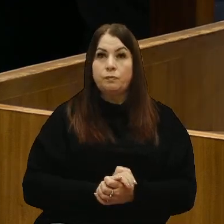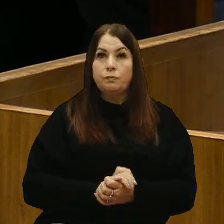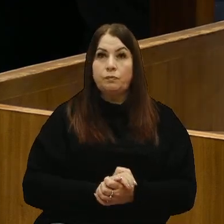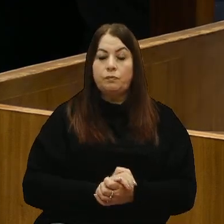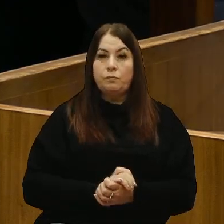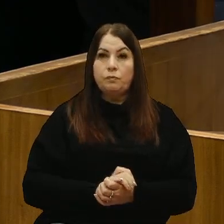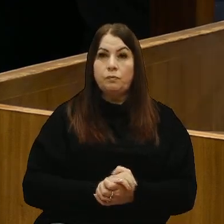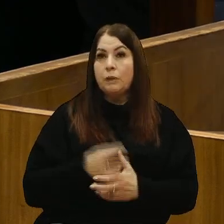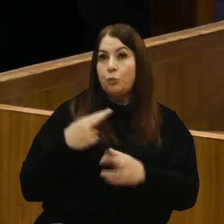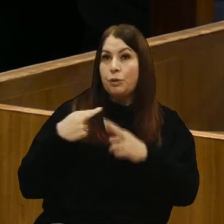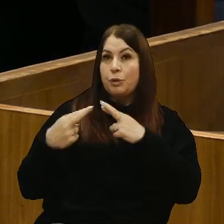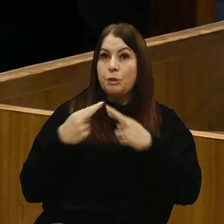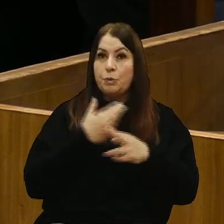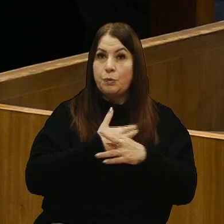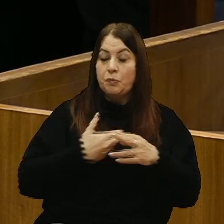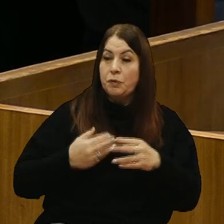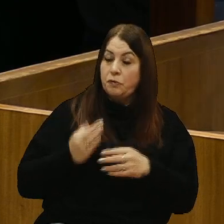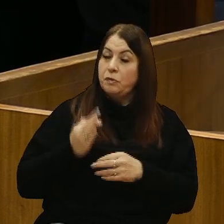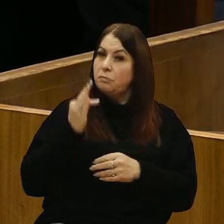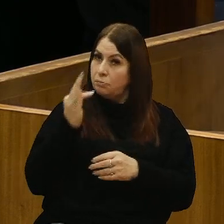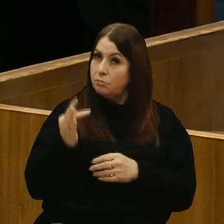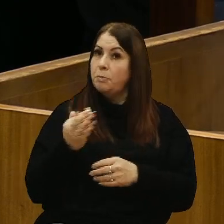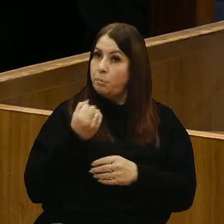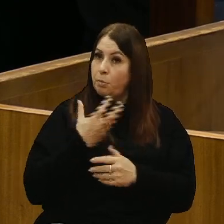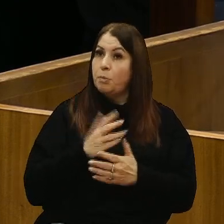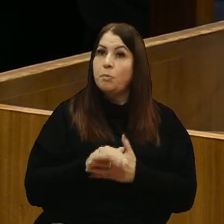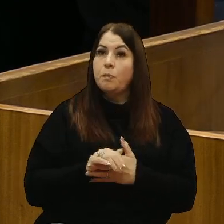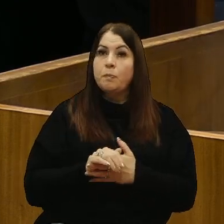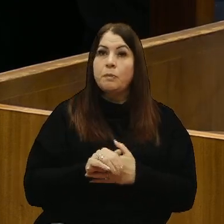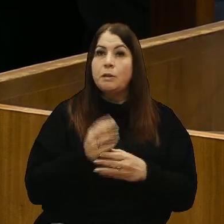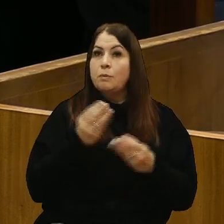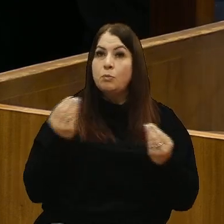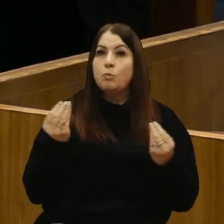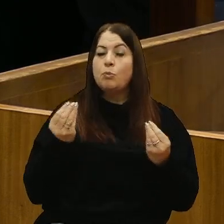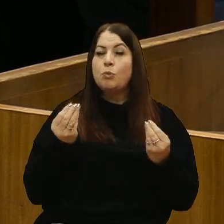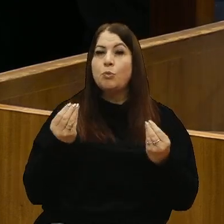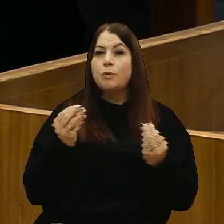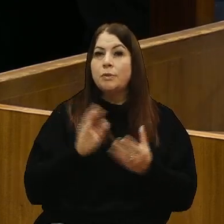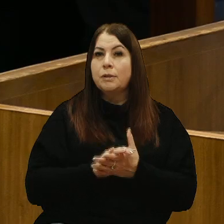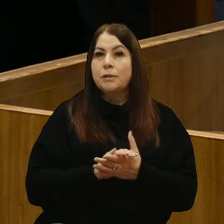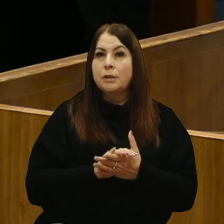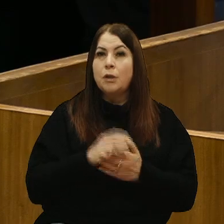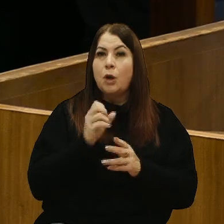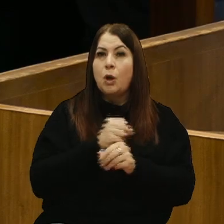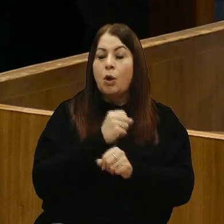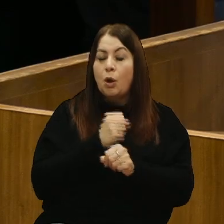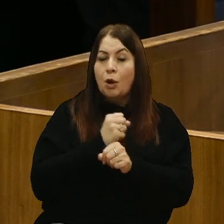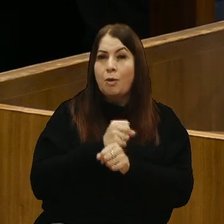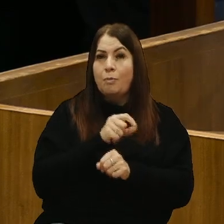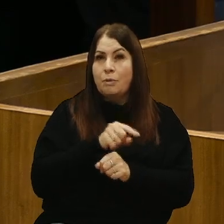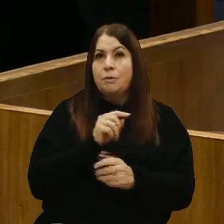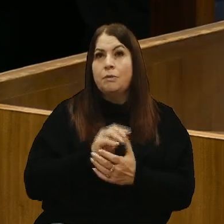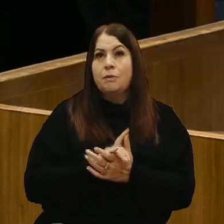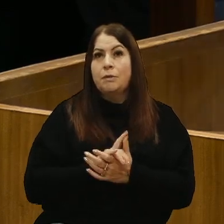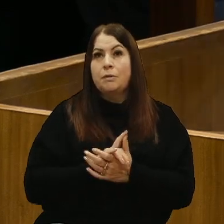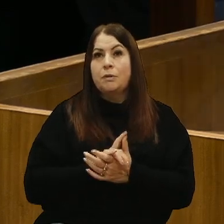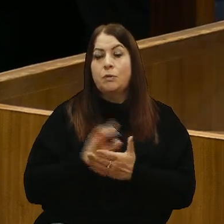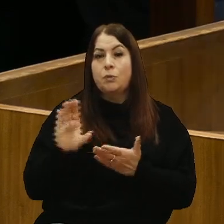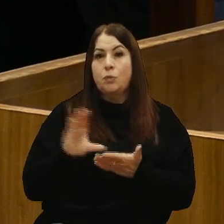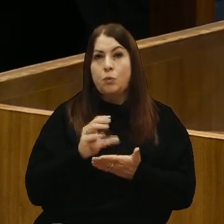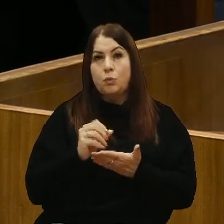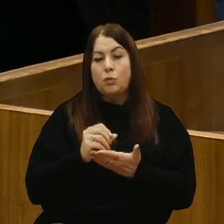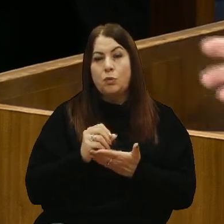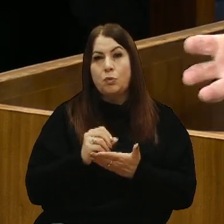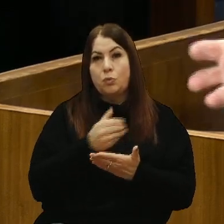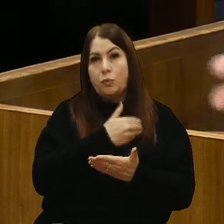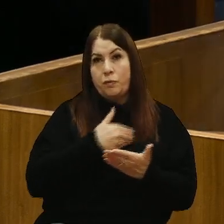uma relação com o governo federal e que nós temos muitas, mas muitas obras com o recurso do governo